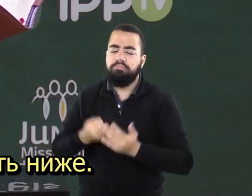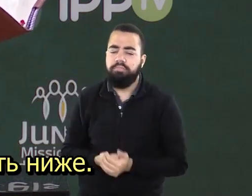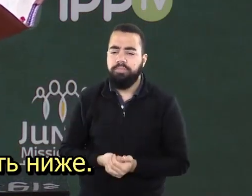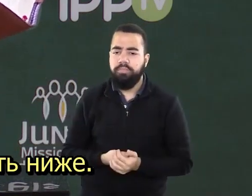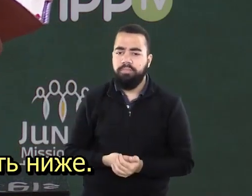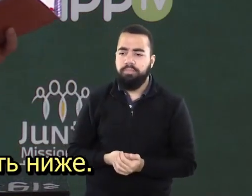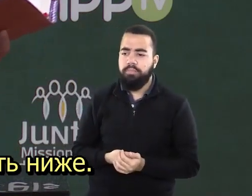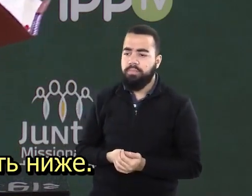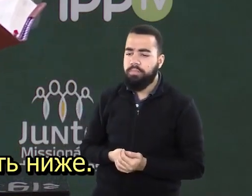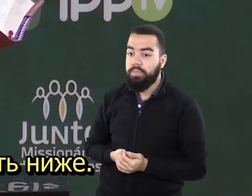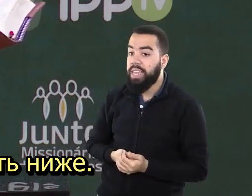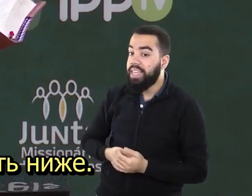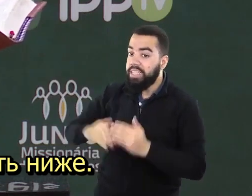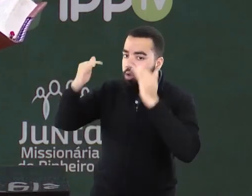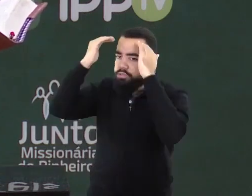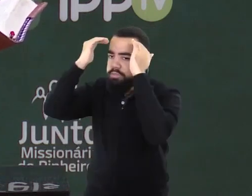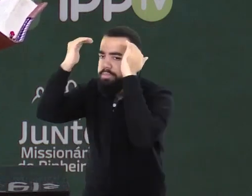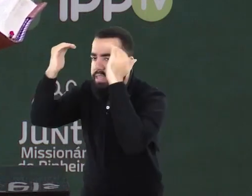da Escritura, ser inferior.